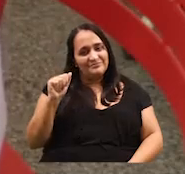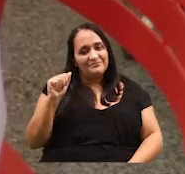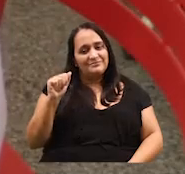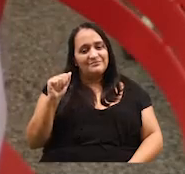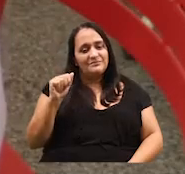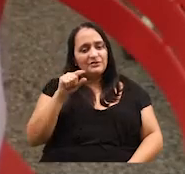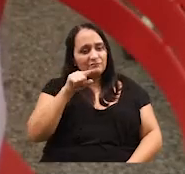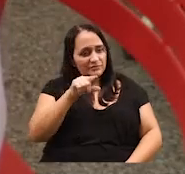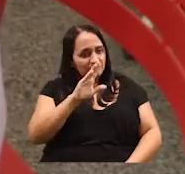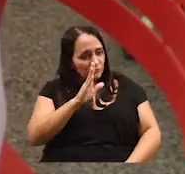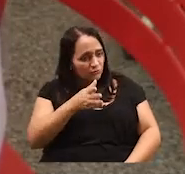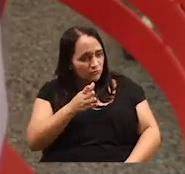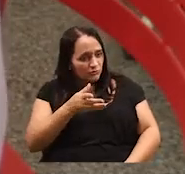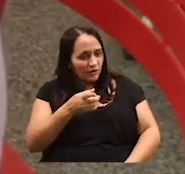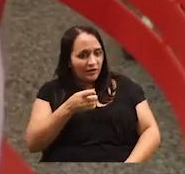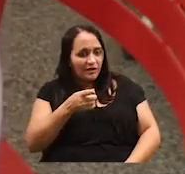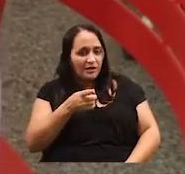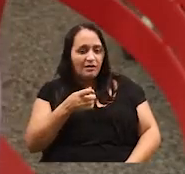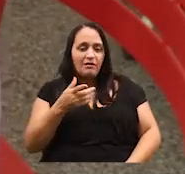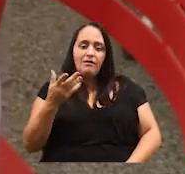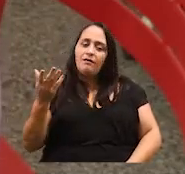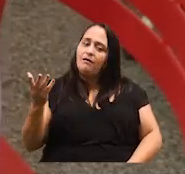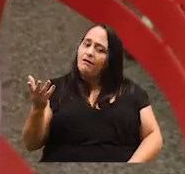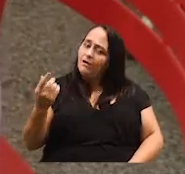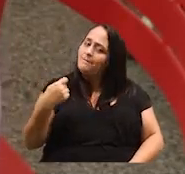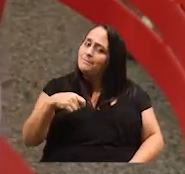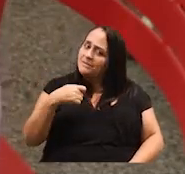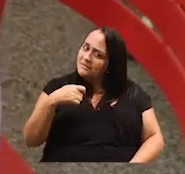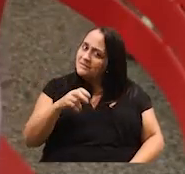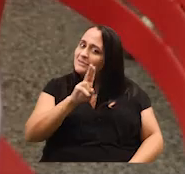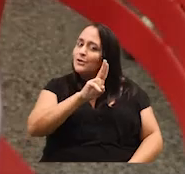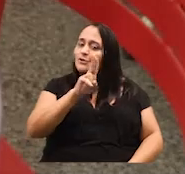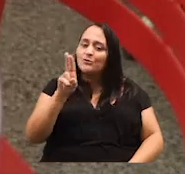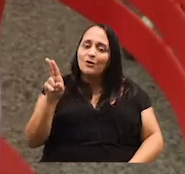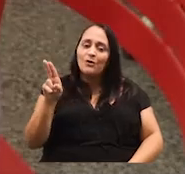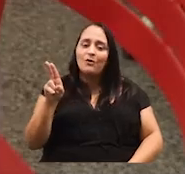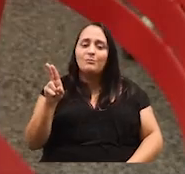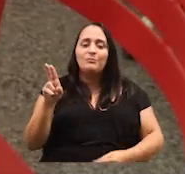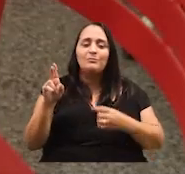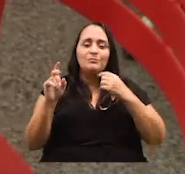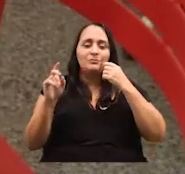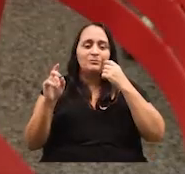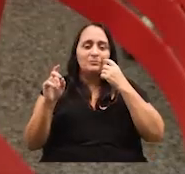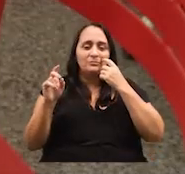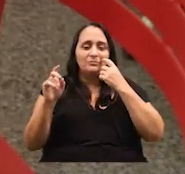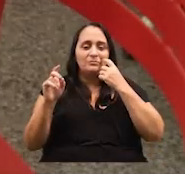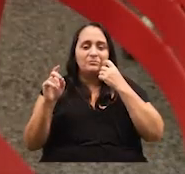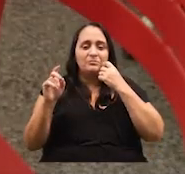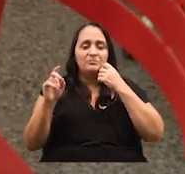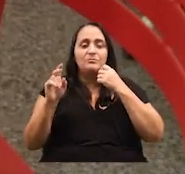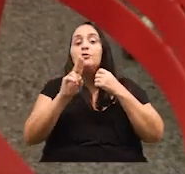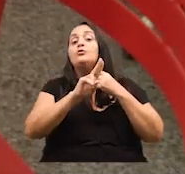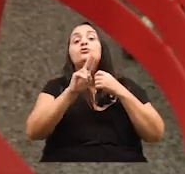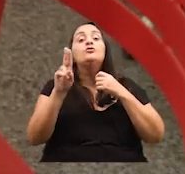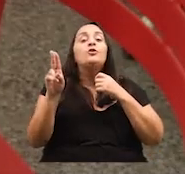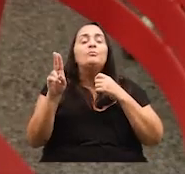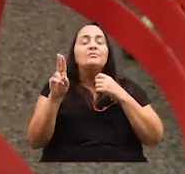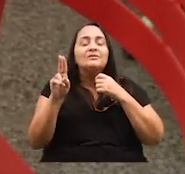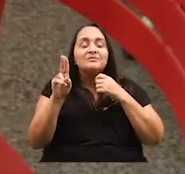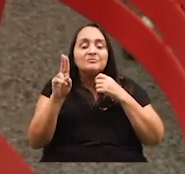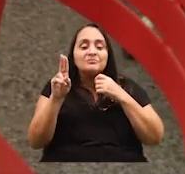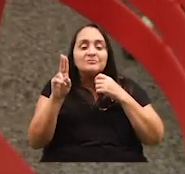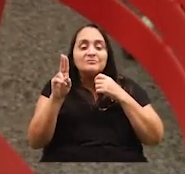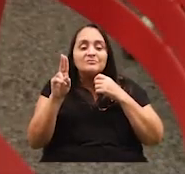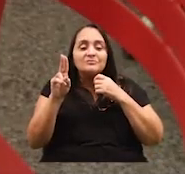Você botou na de vocês? Não, então bota logo aí. Receita de quê? Receita O que é que a gente fez?